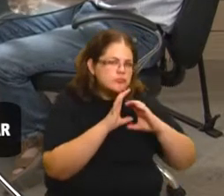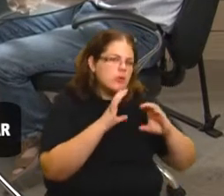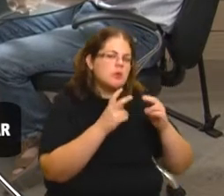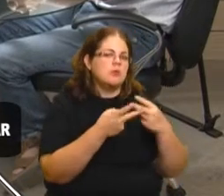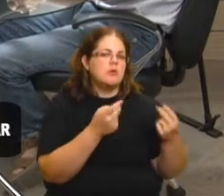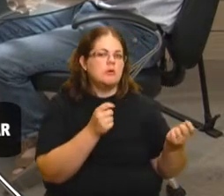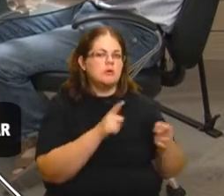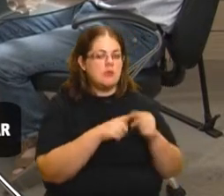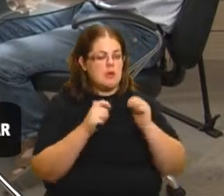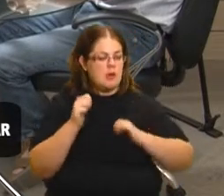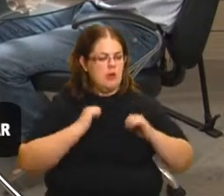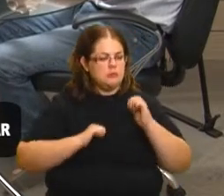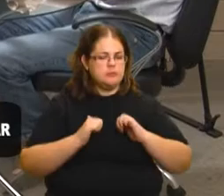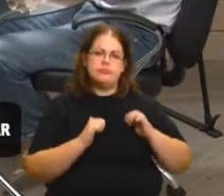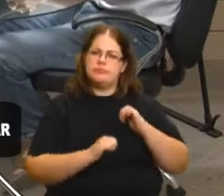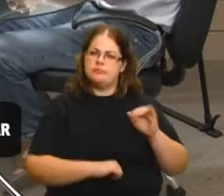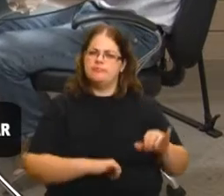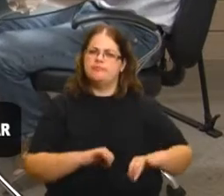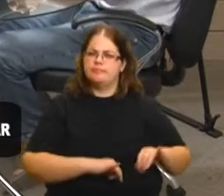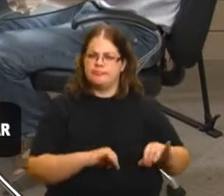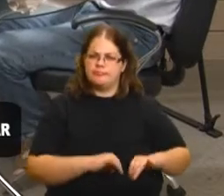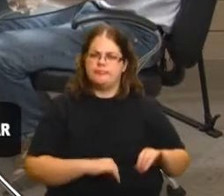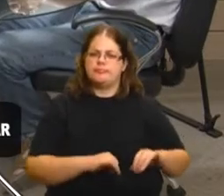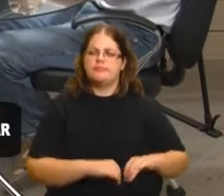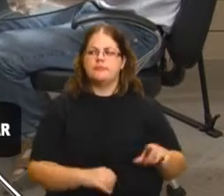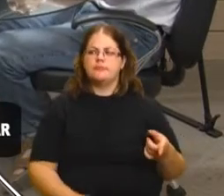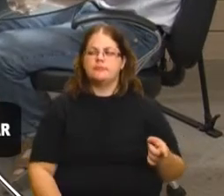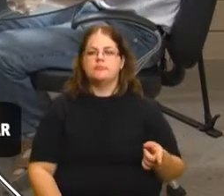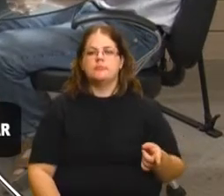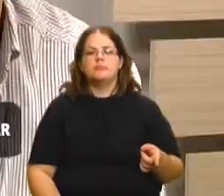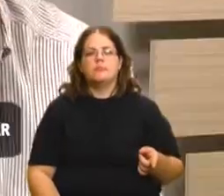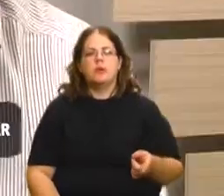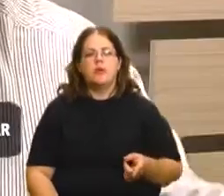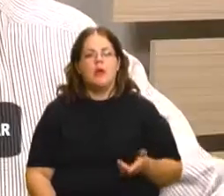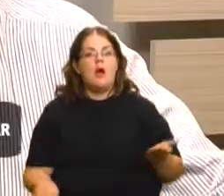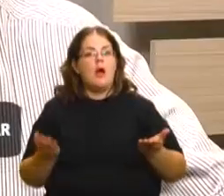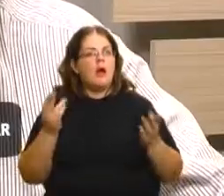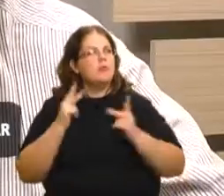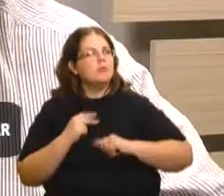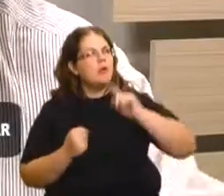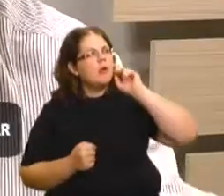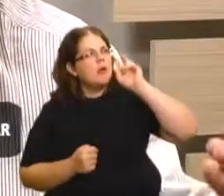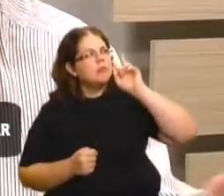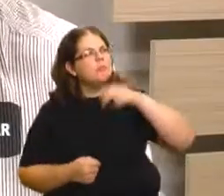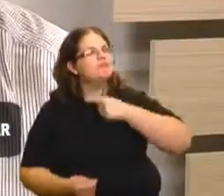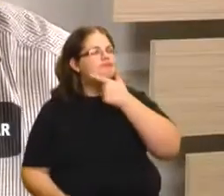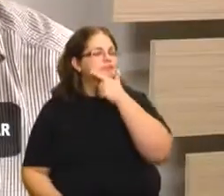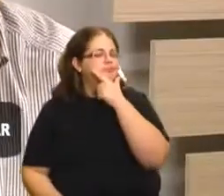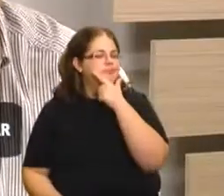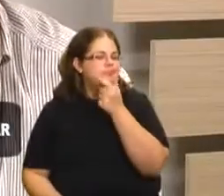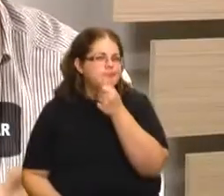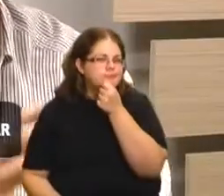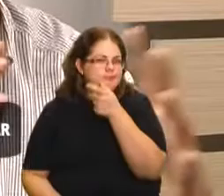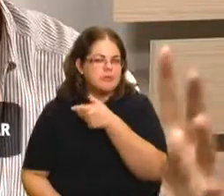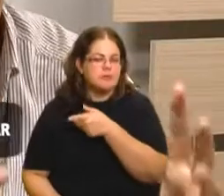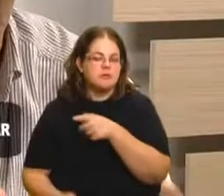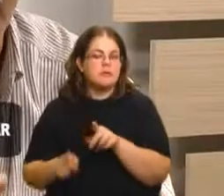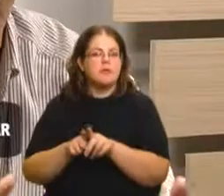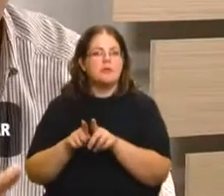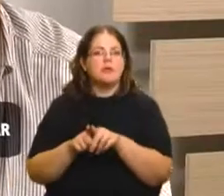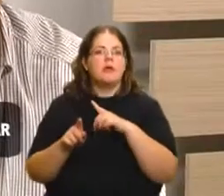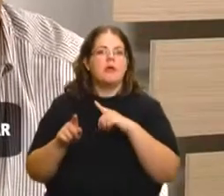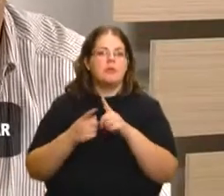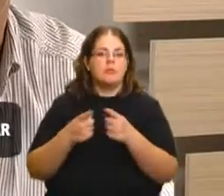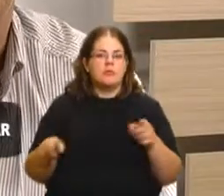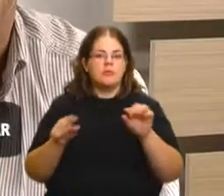tem muitos artistas que sofreram com essa... Não, a censura às vezes era ridícula, hoje eles riem muito. Por exemplo, tem uma música, que a frase central